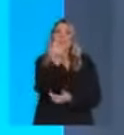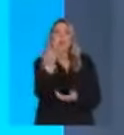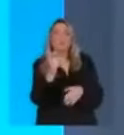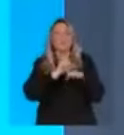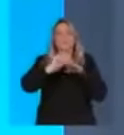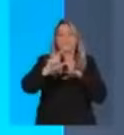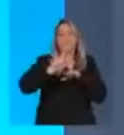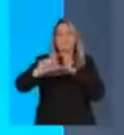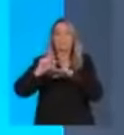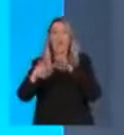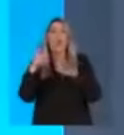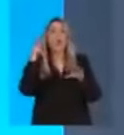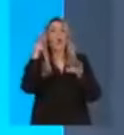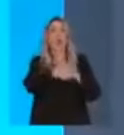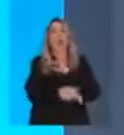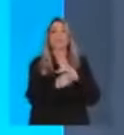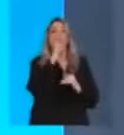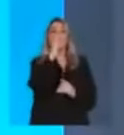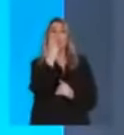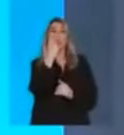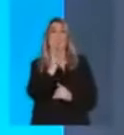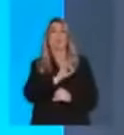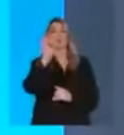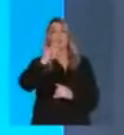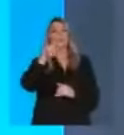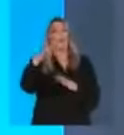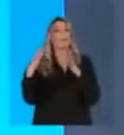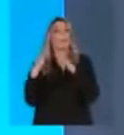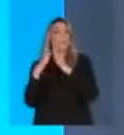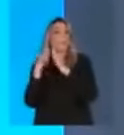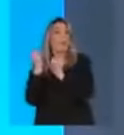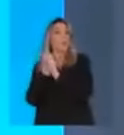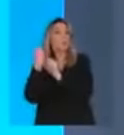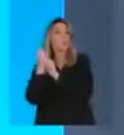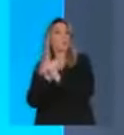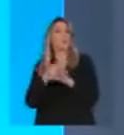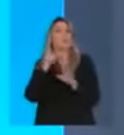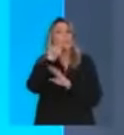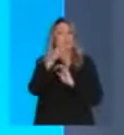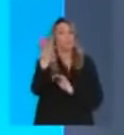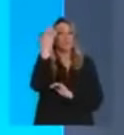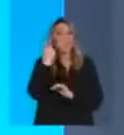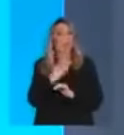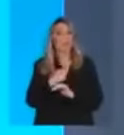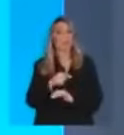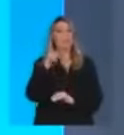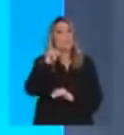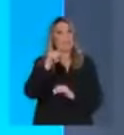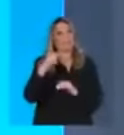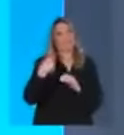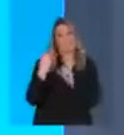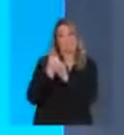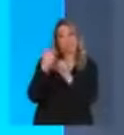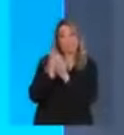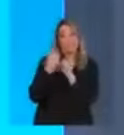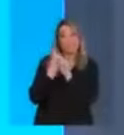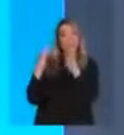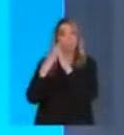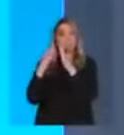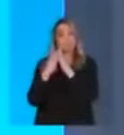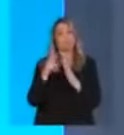saúde pra educação cortou 51% da Habitação e você sabe que a habitação é uma área que gera emprego como infraestrutura